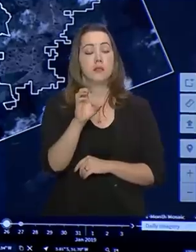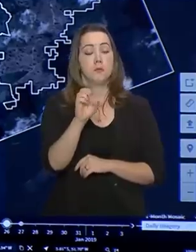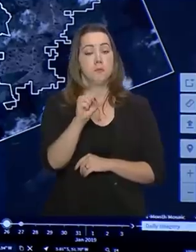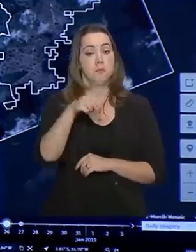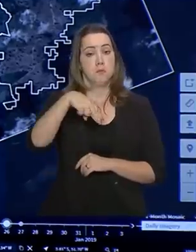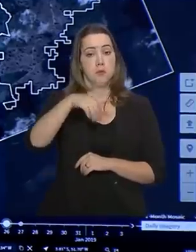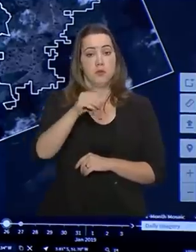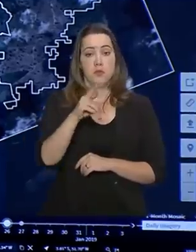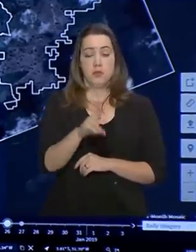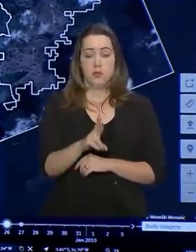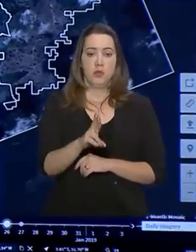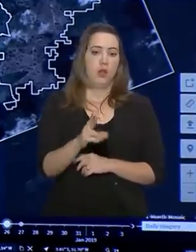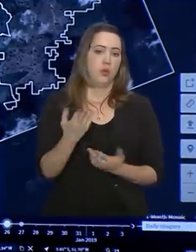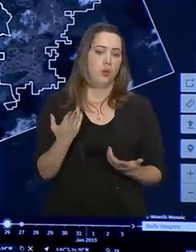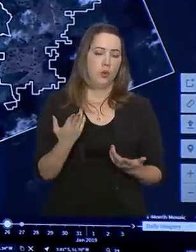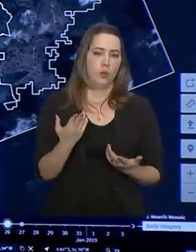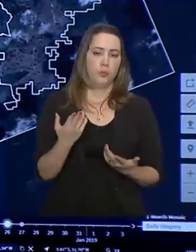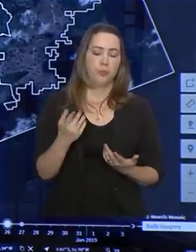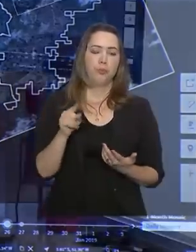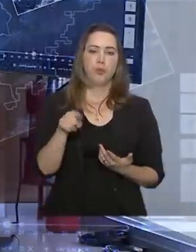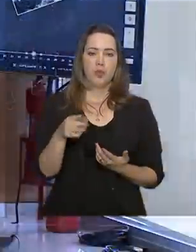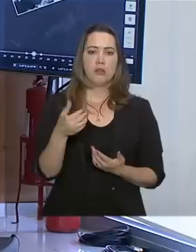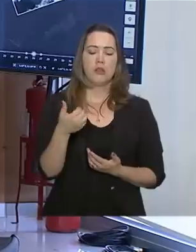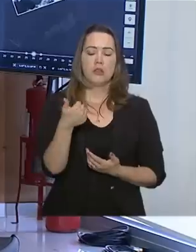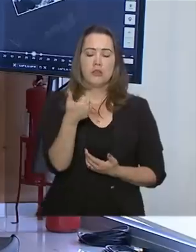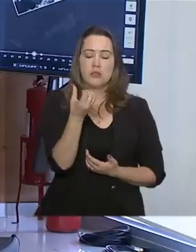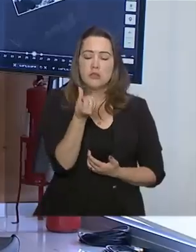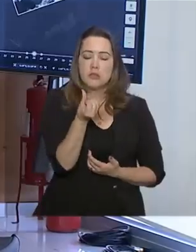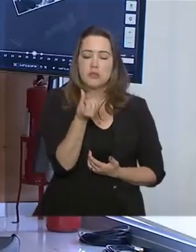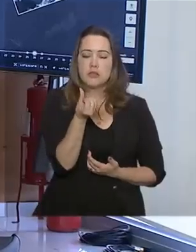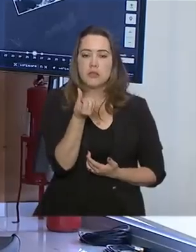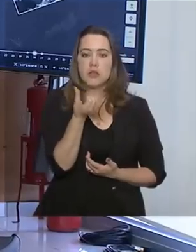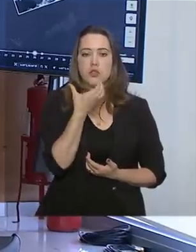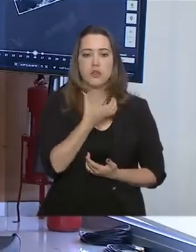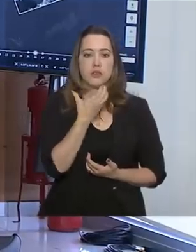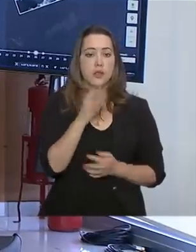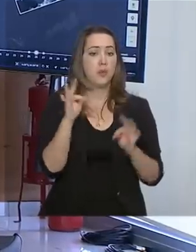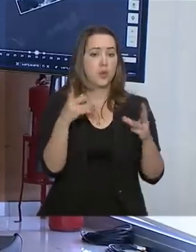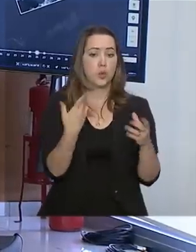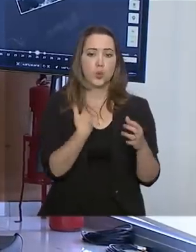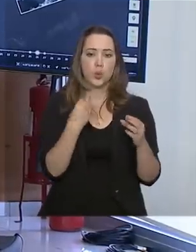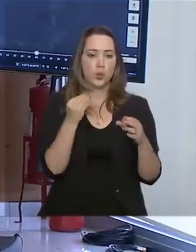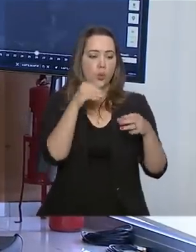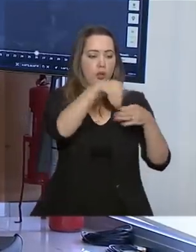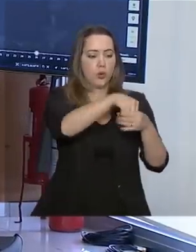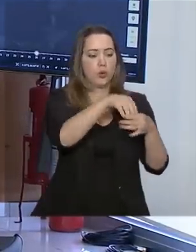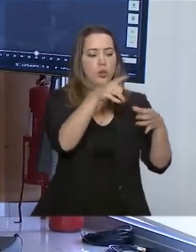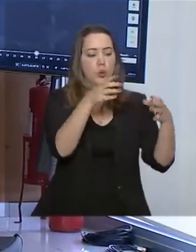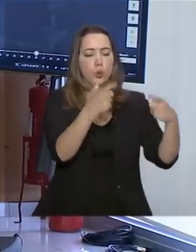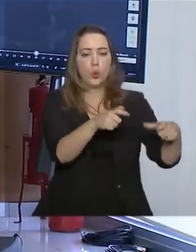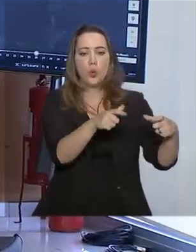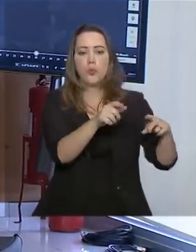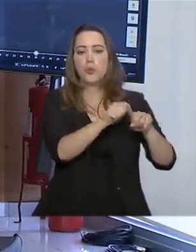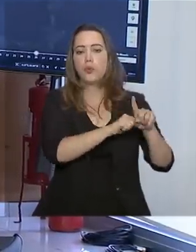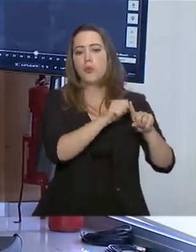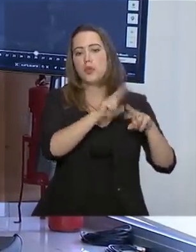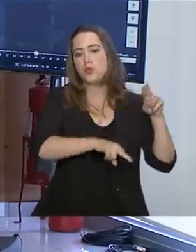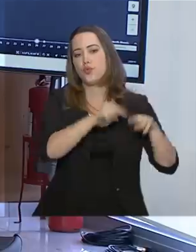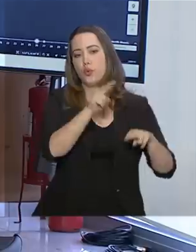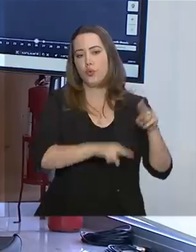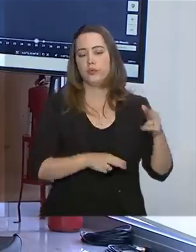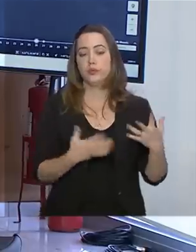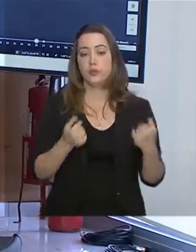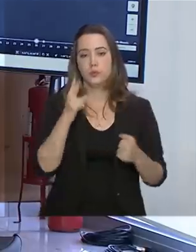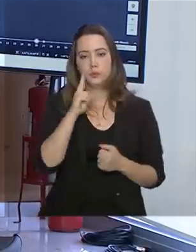1830 isso computado em junho de 1911 passar mas